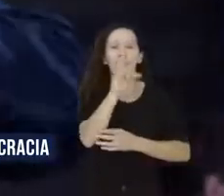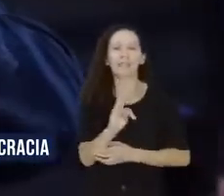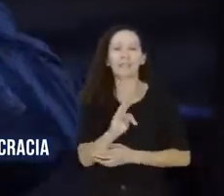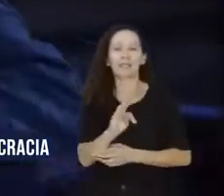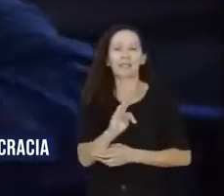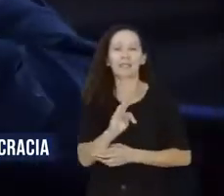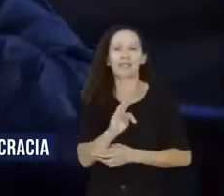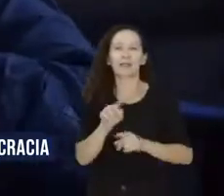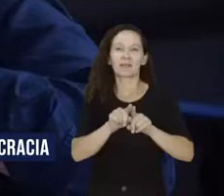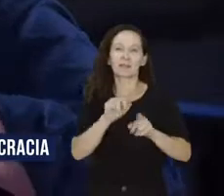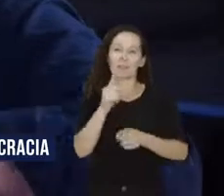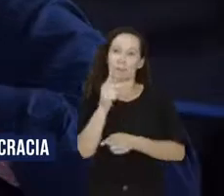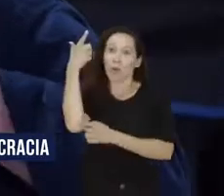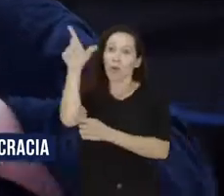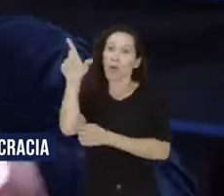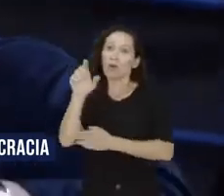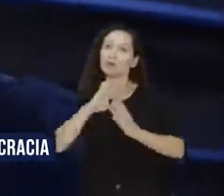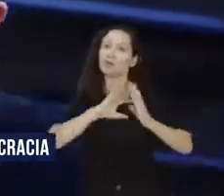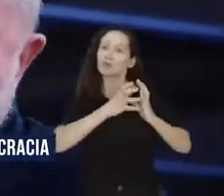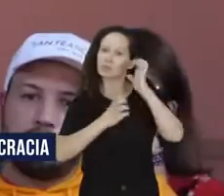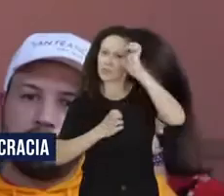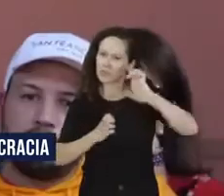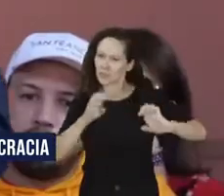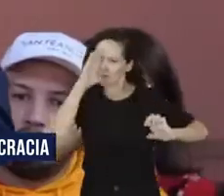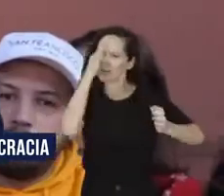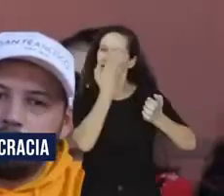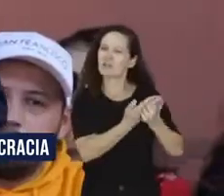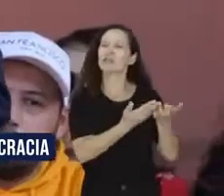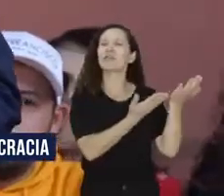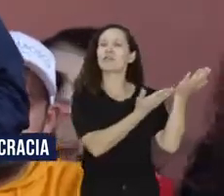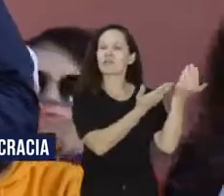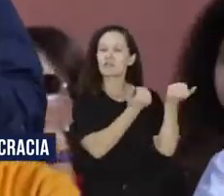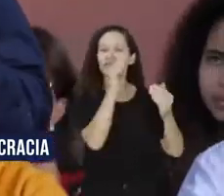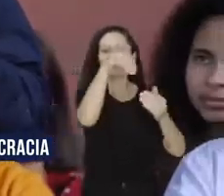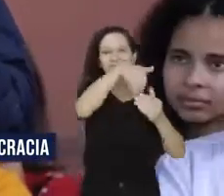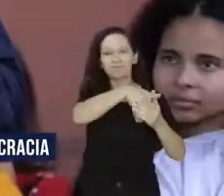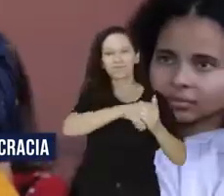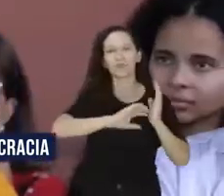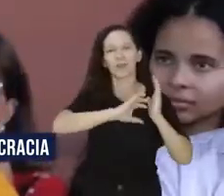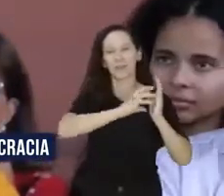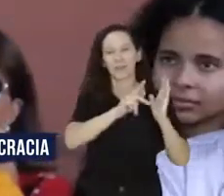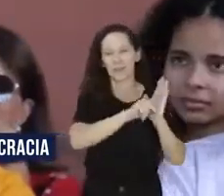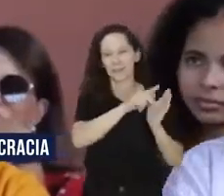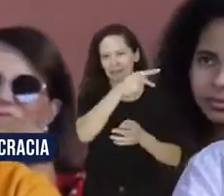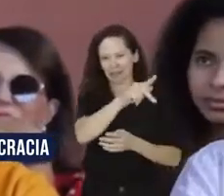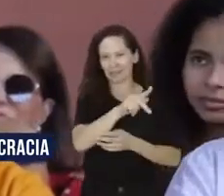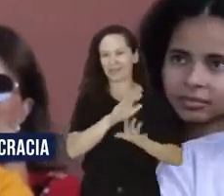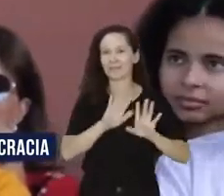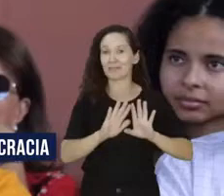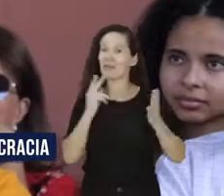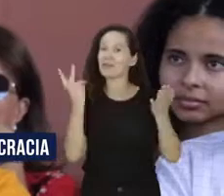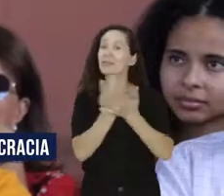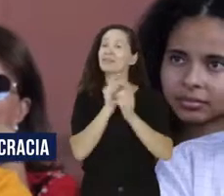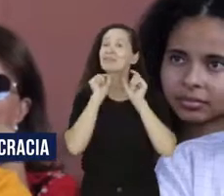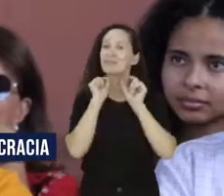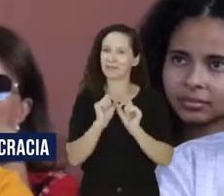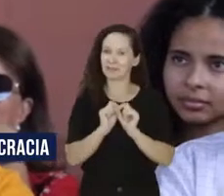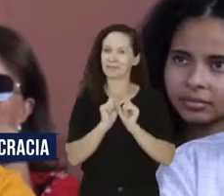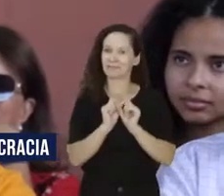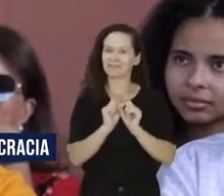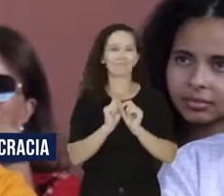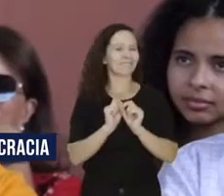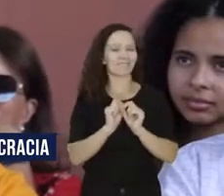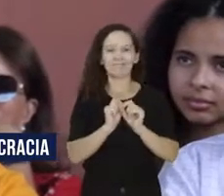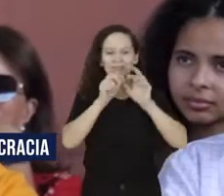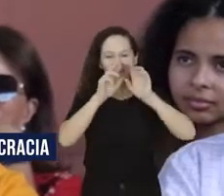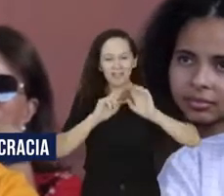esquerda acreditavam que a juventude iria votar nos partidos deles. Acontece que não aconteceu aquilo que a gente